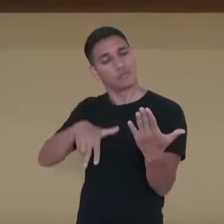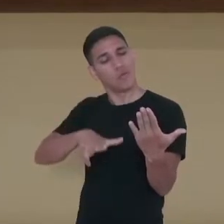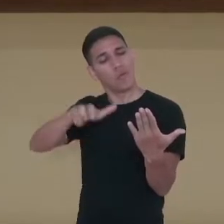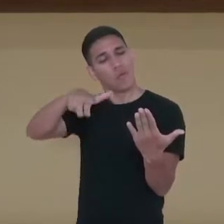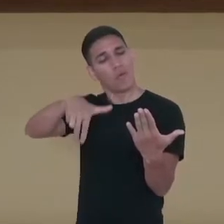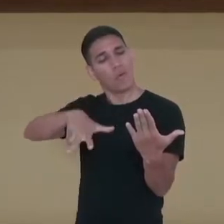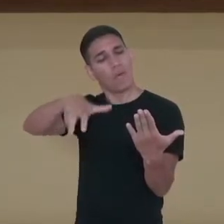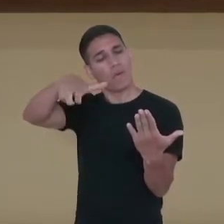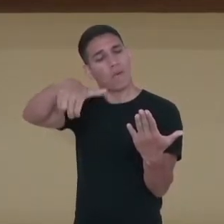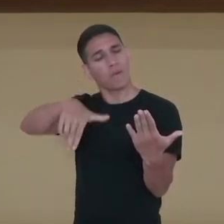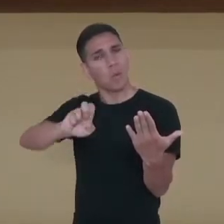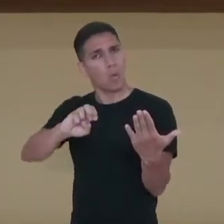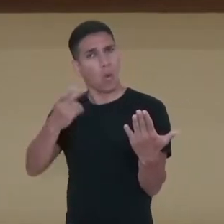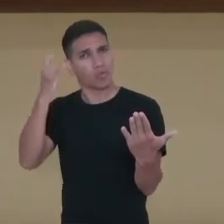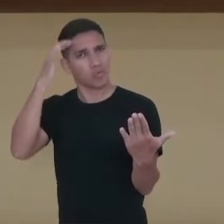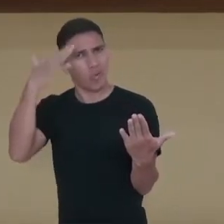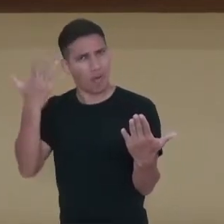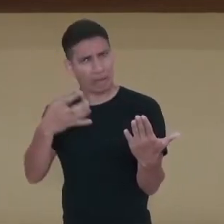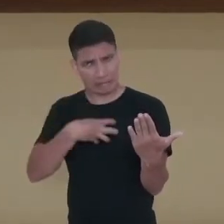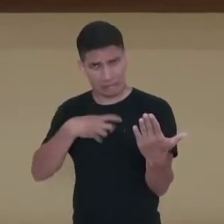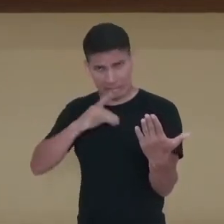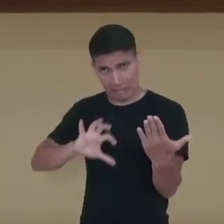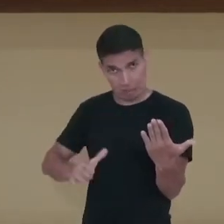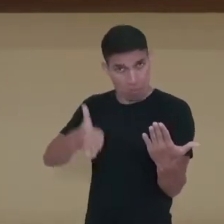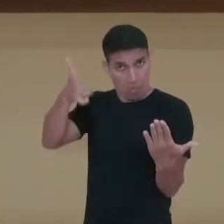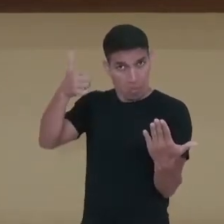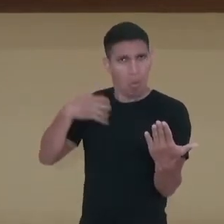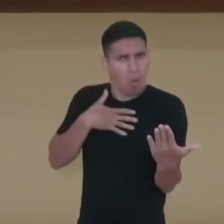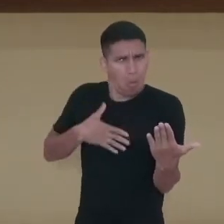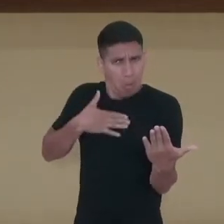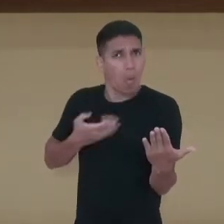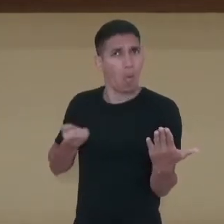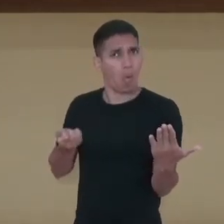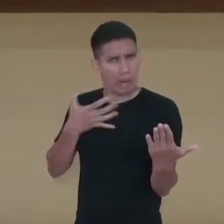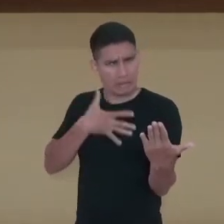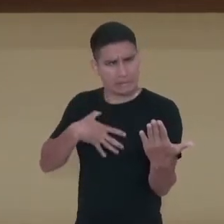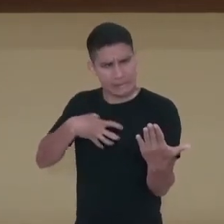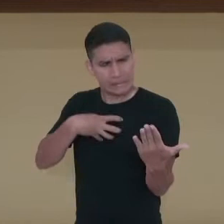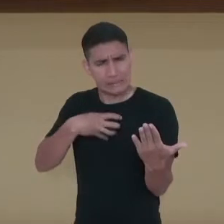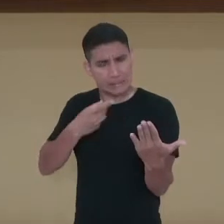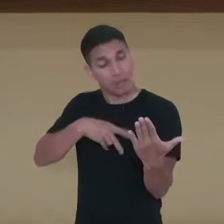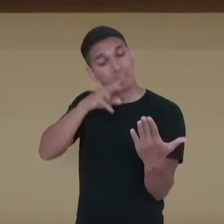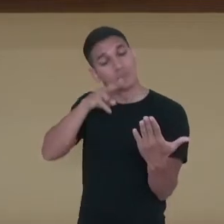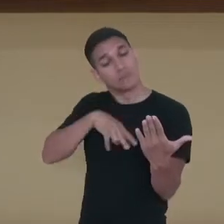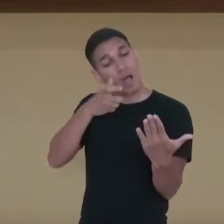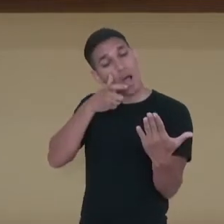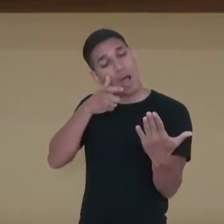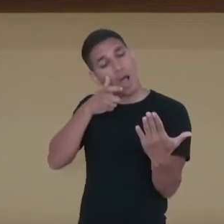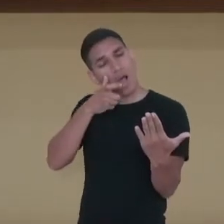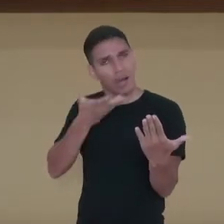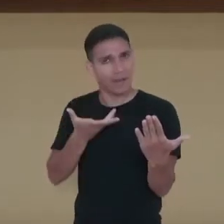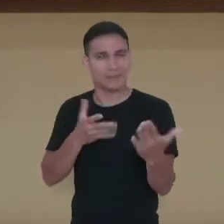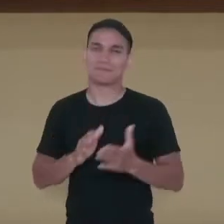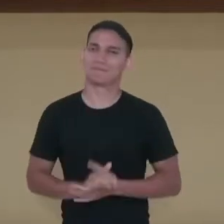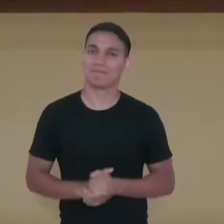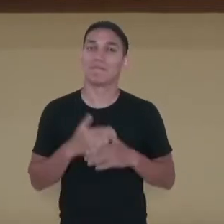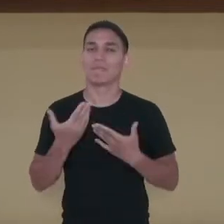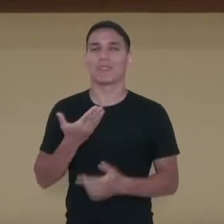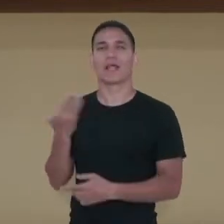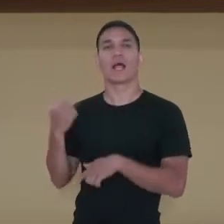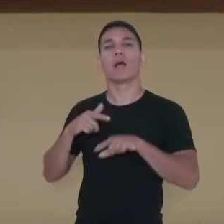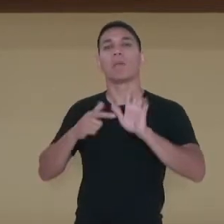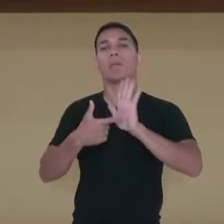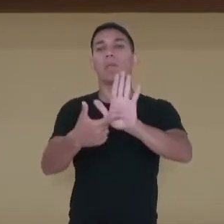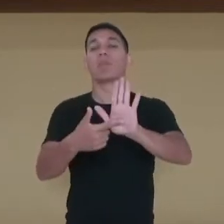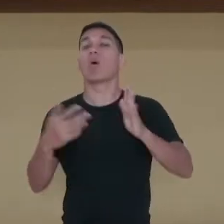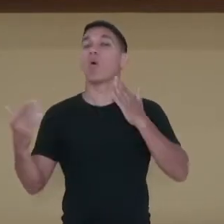num sonho. Será que era positivo? Será que era prazerosa essa leitura? Então aqui ele